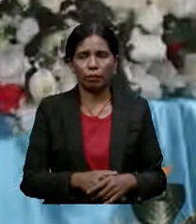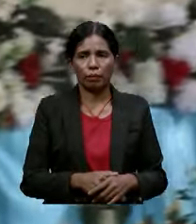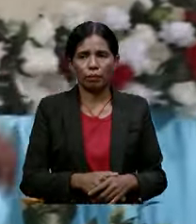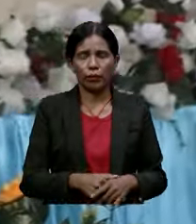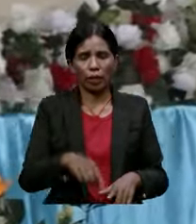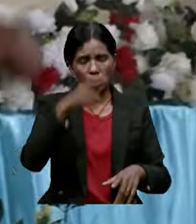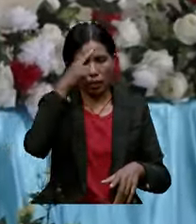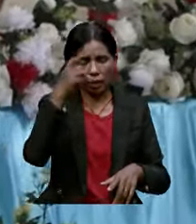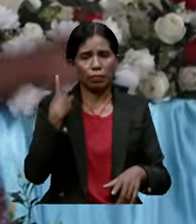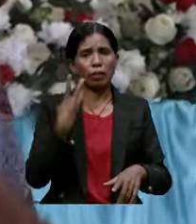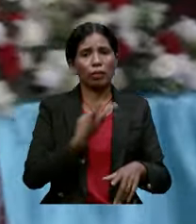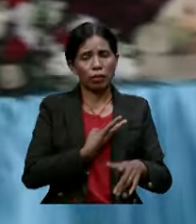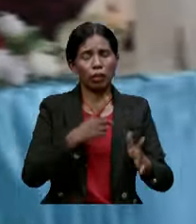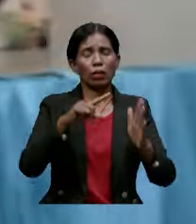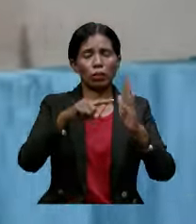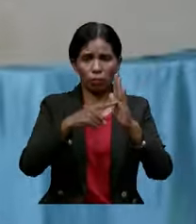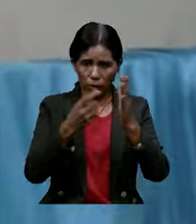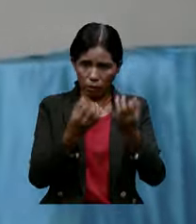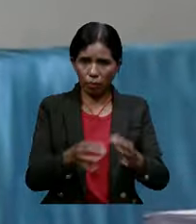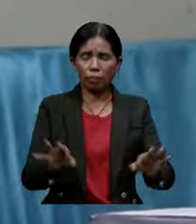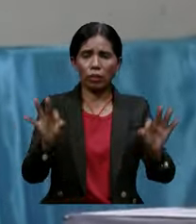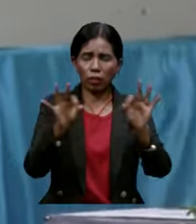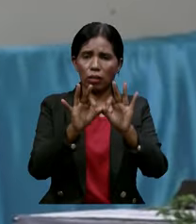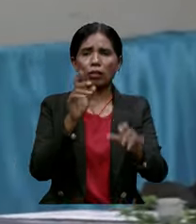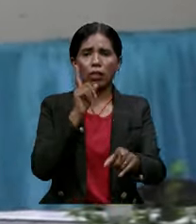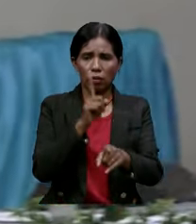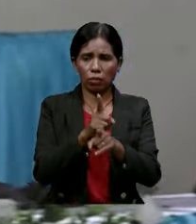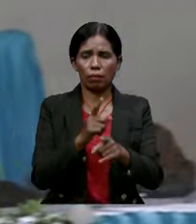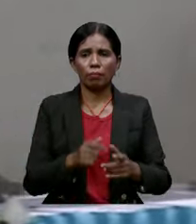Também está uma que é importante que temos, né?